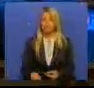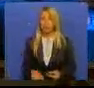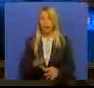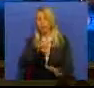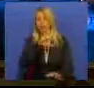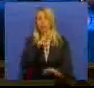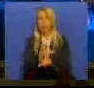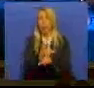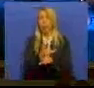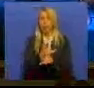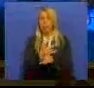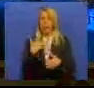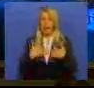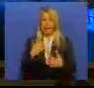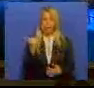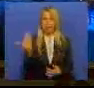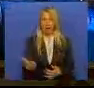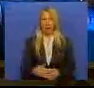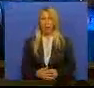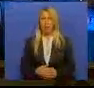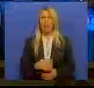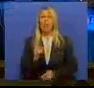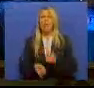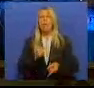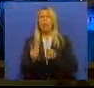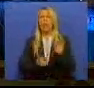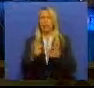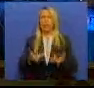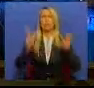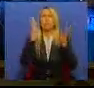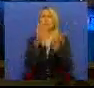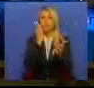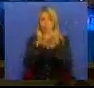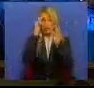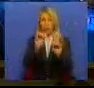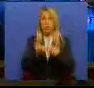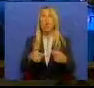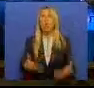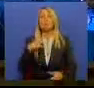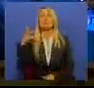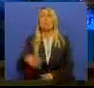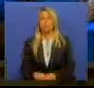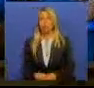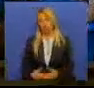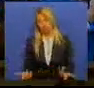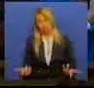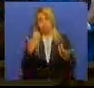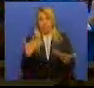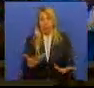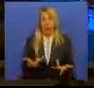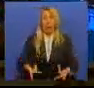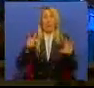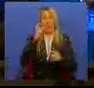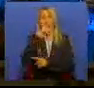outra inquietação. O que é a liberdade de escolha na educação hoje em Portugal? É a liberdade dos que podem pagar